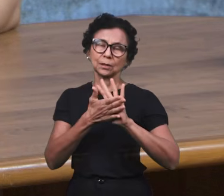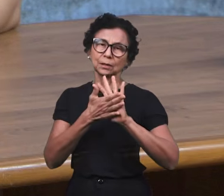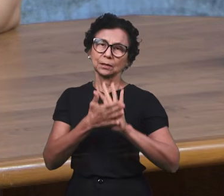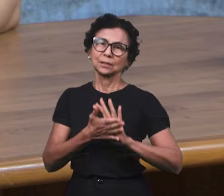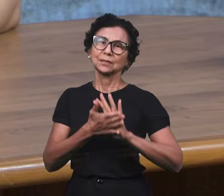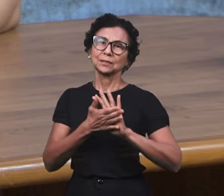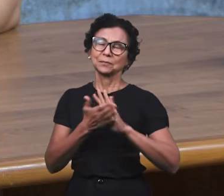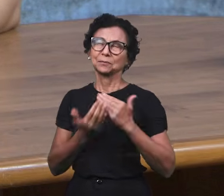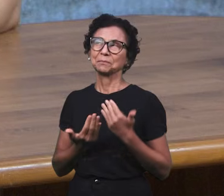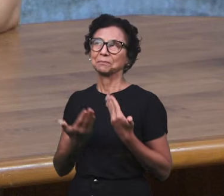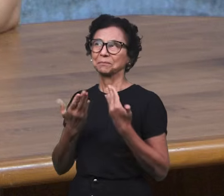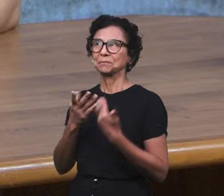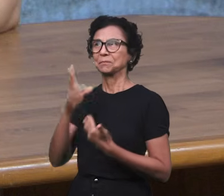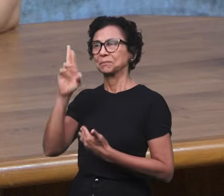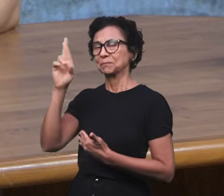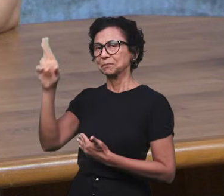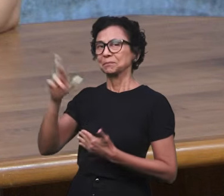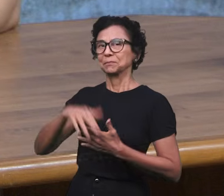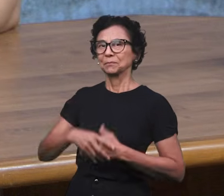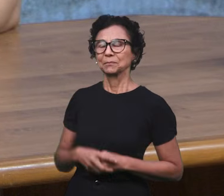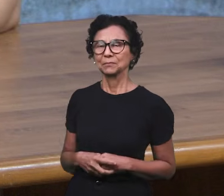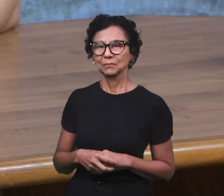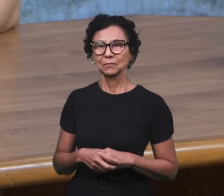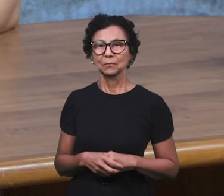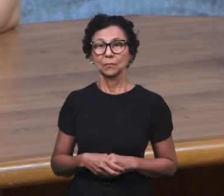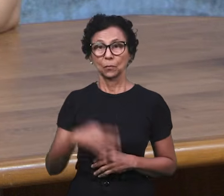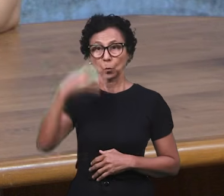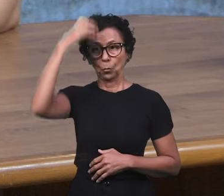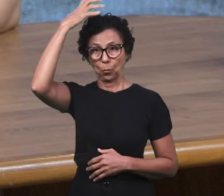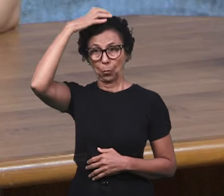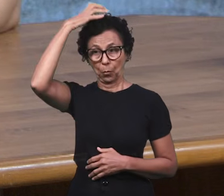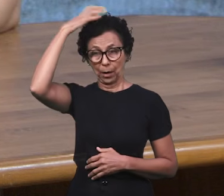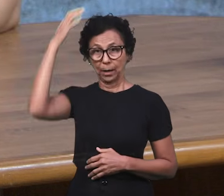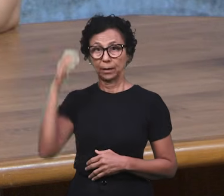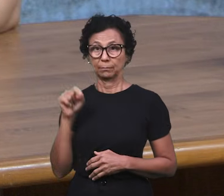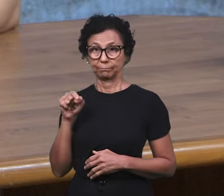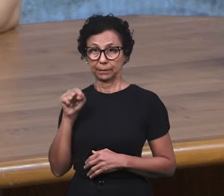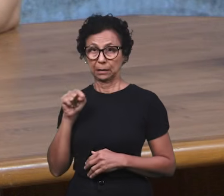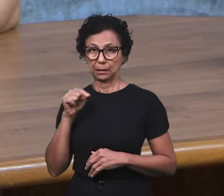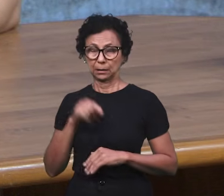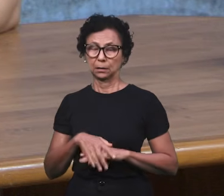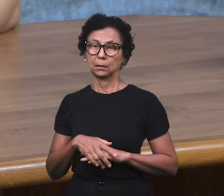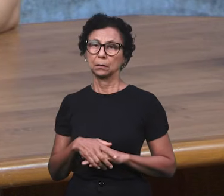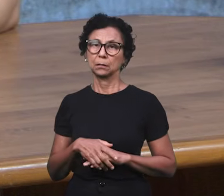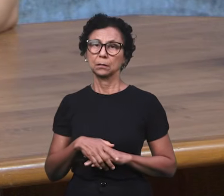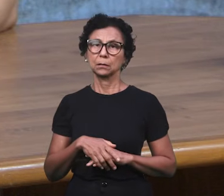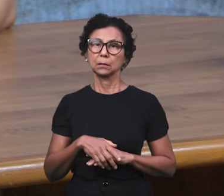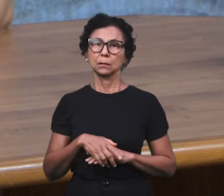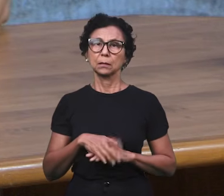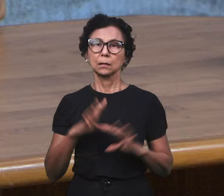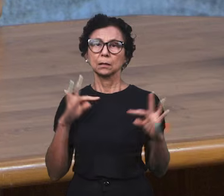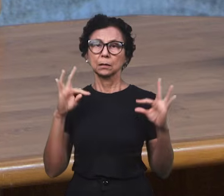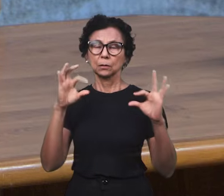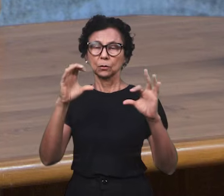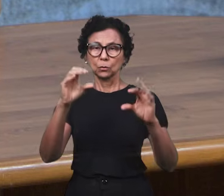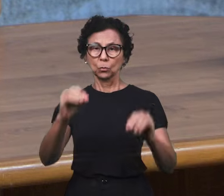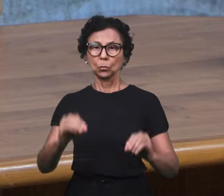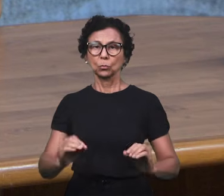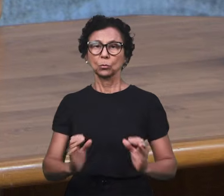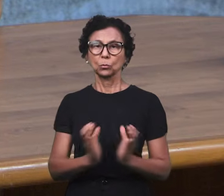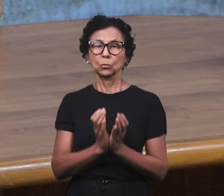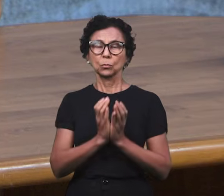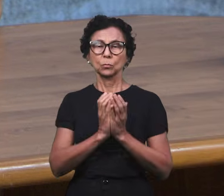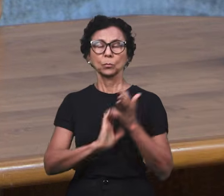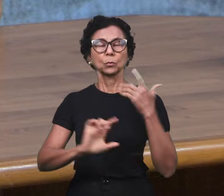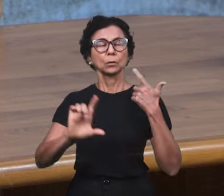retinentes ao Senhor. E Ezequias falou benignamente a todos os levitas